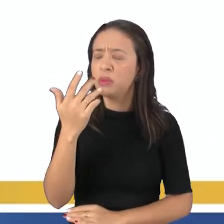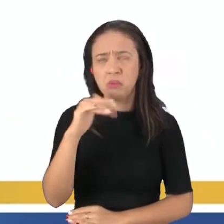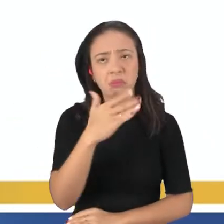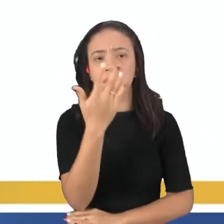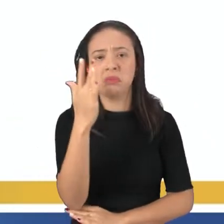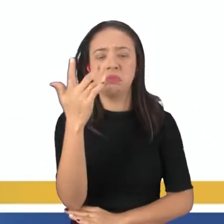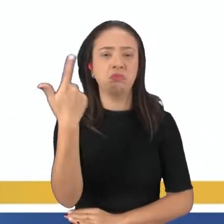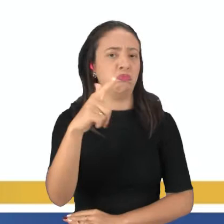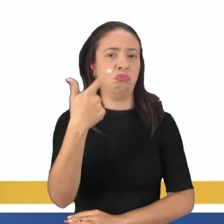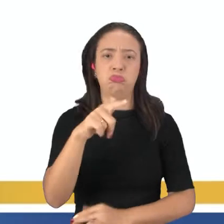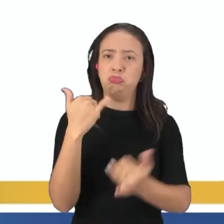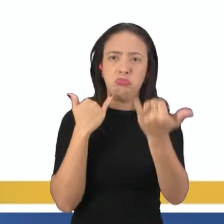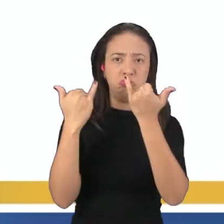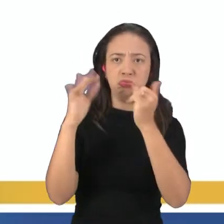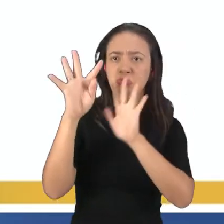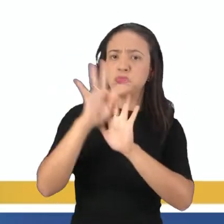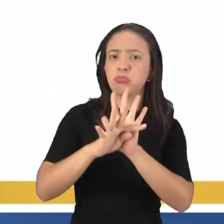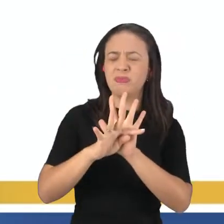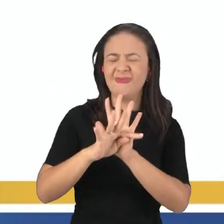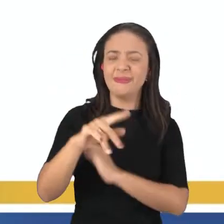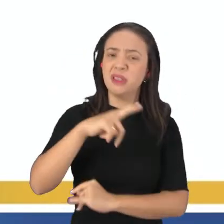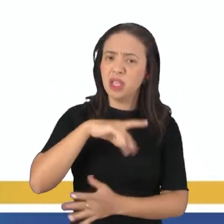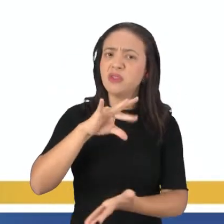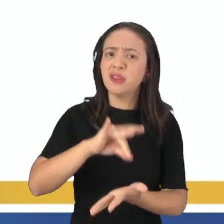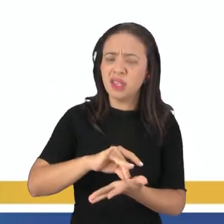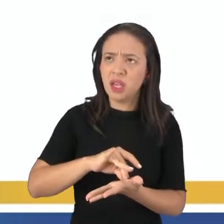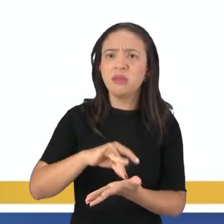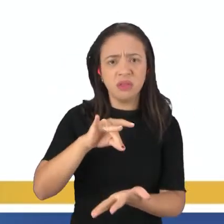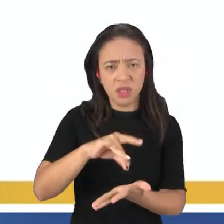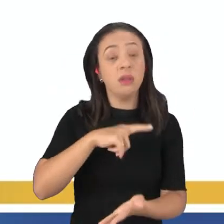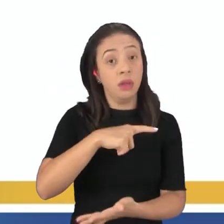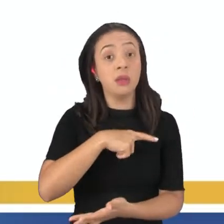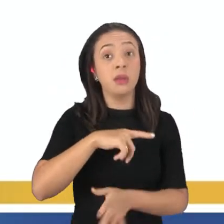plantas, já sei que não tem essa informação aí. Embora a